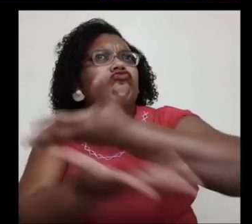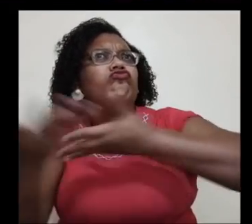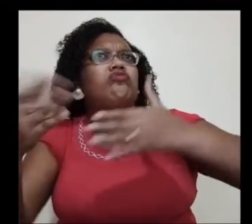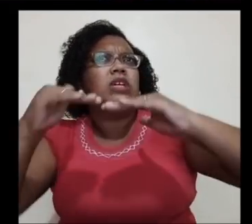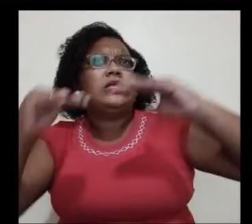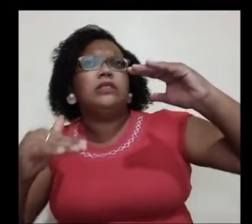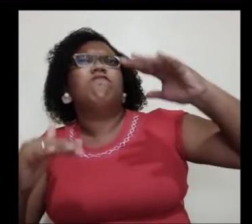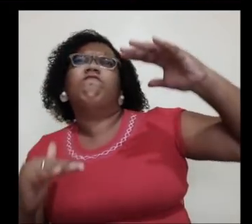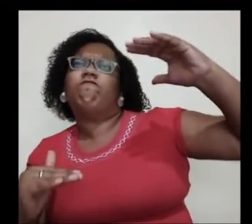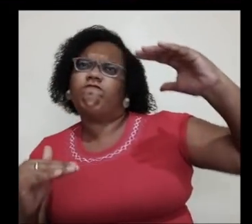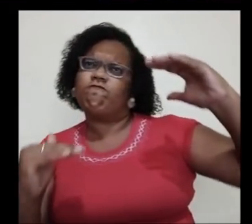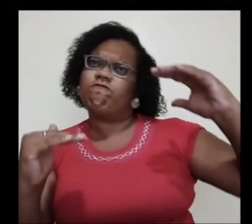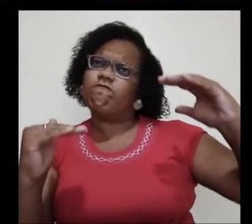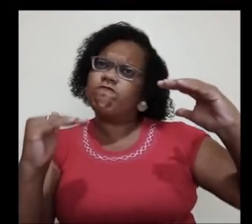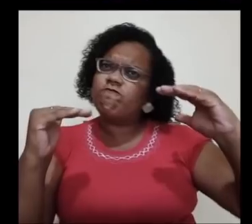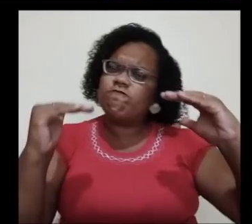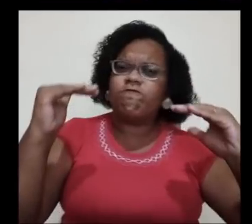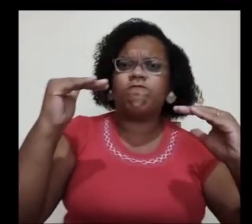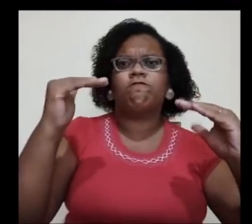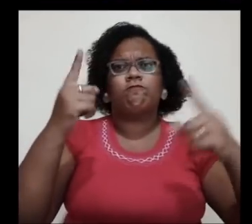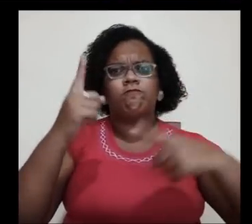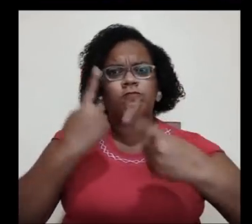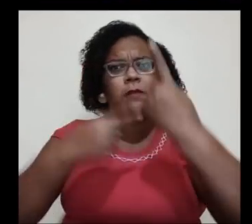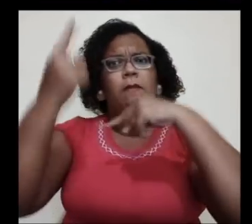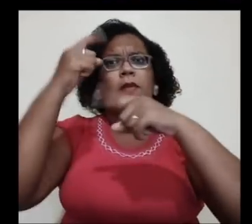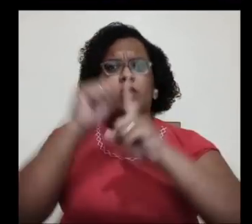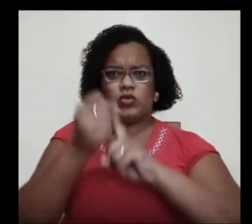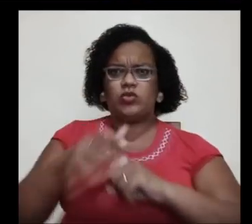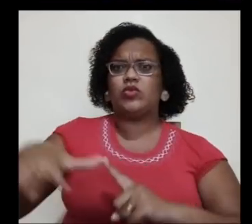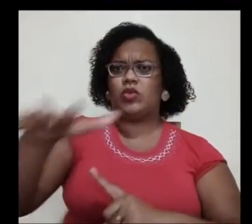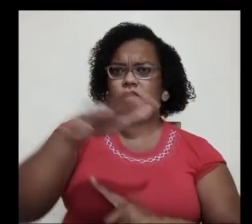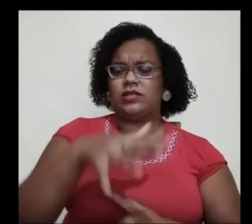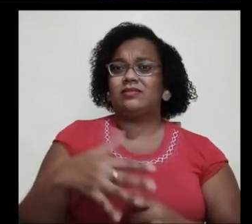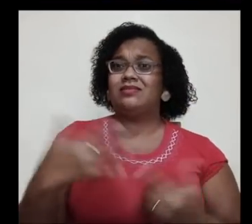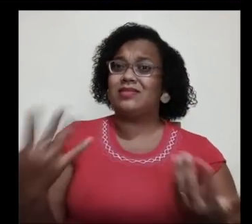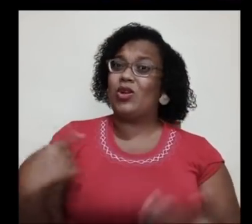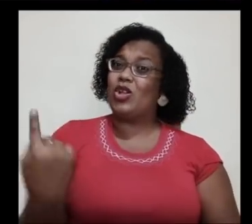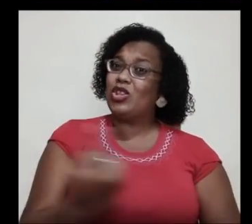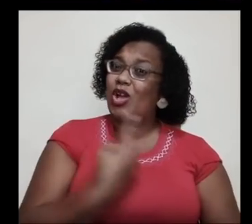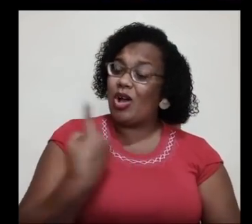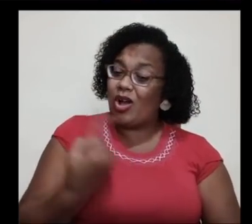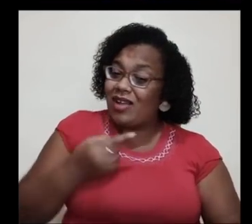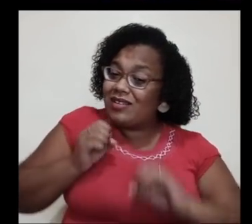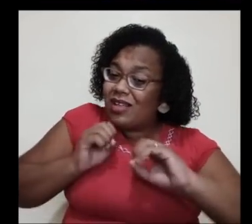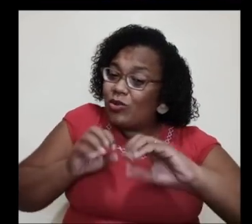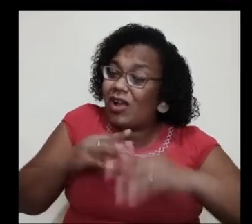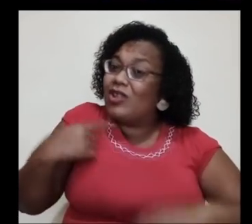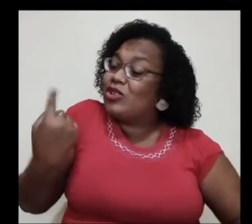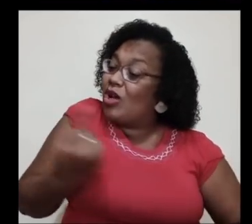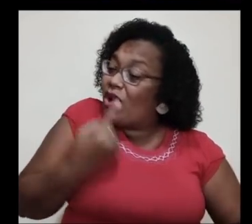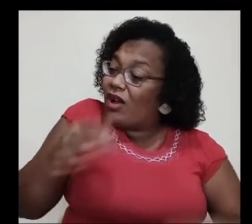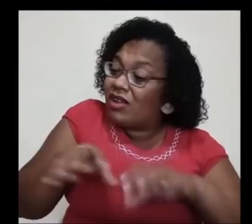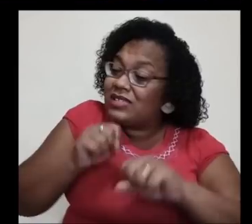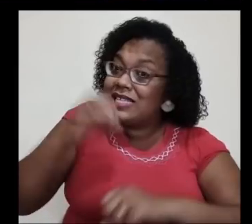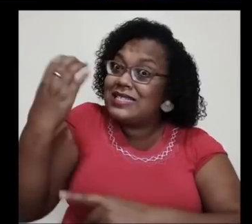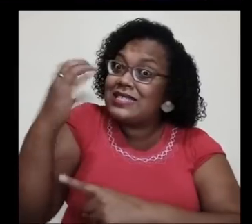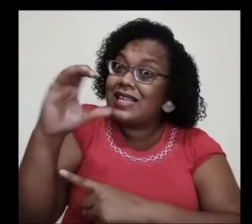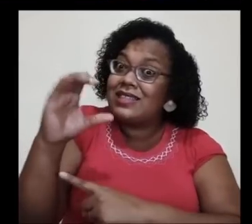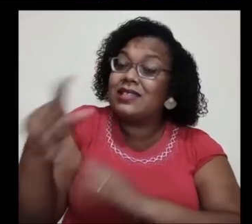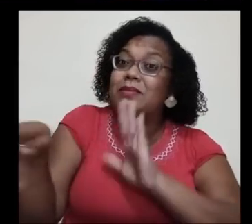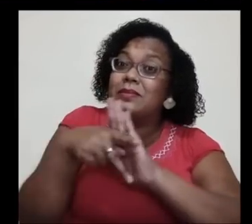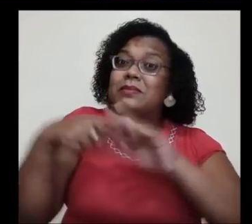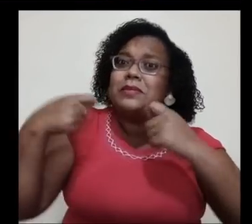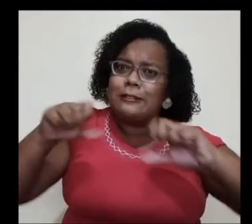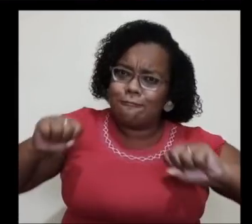desenvolvimento sustentável. Então, esse é um desafio comum a todos os brasileiros, mas que nós, educadores, nós, cientistas, devemos também nos empenhar e